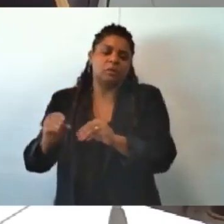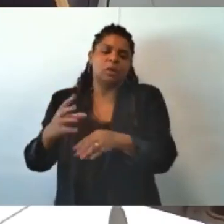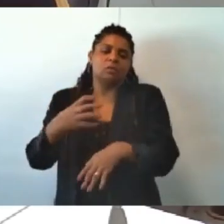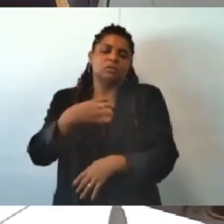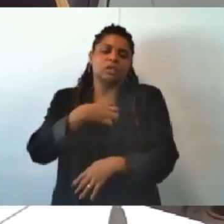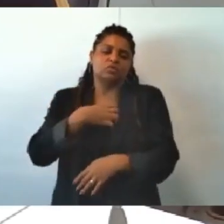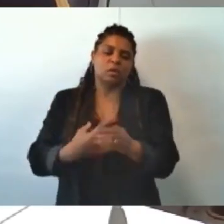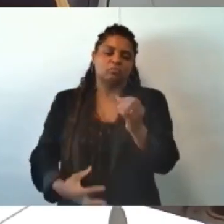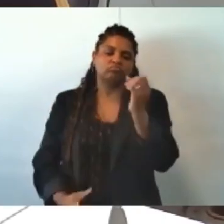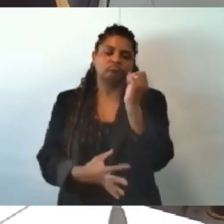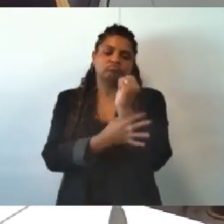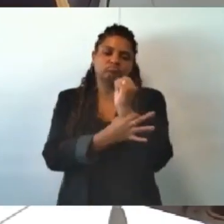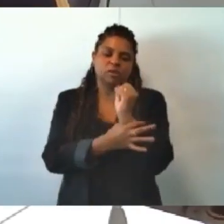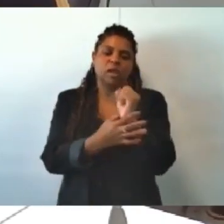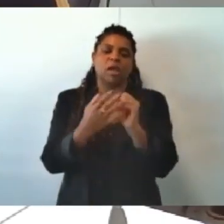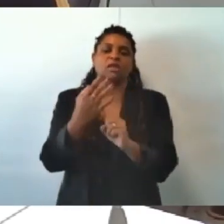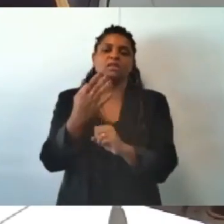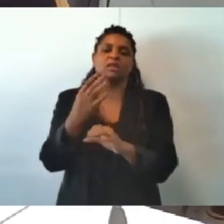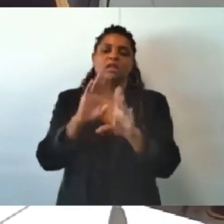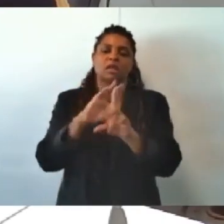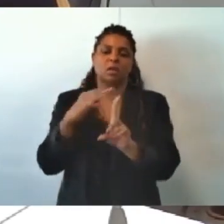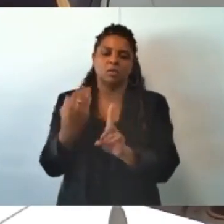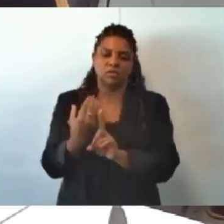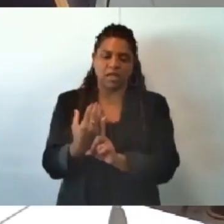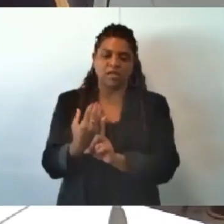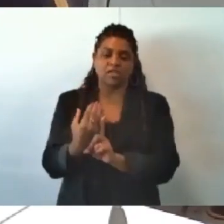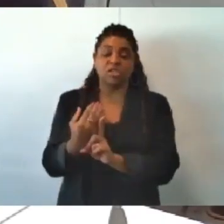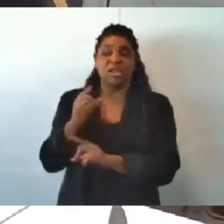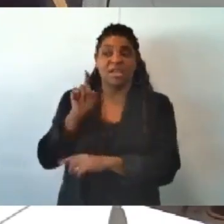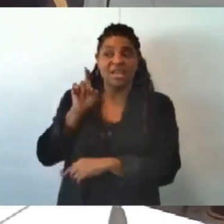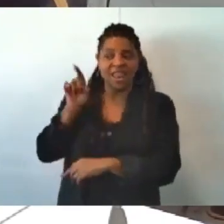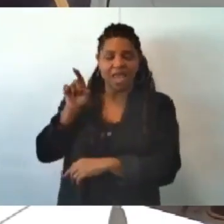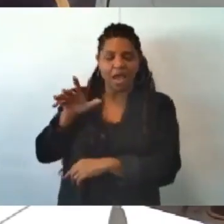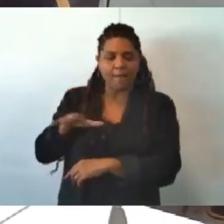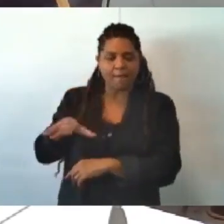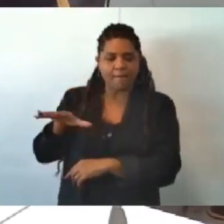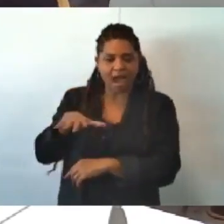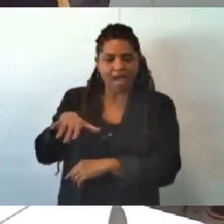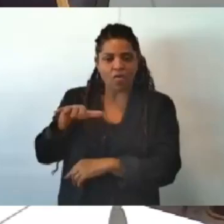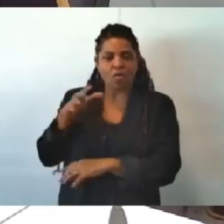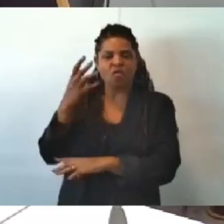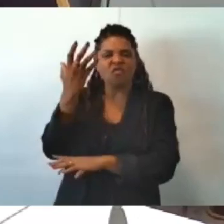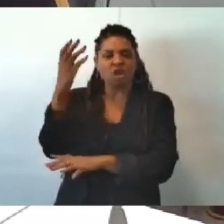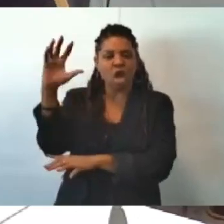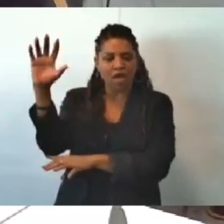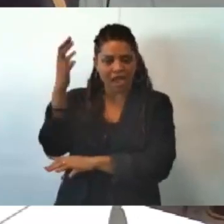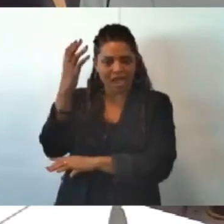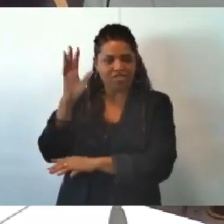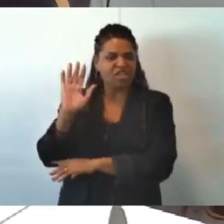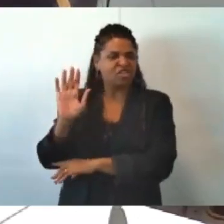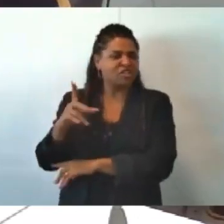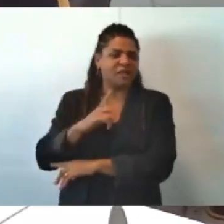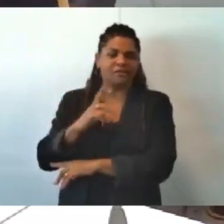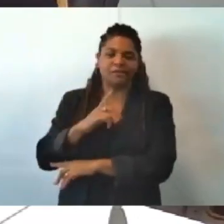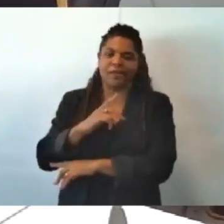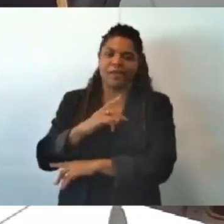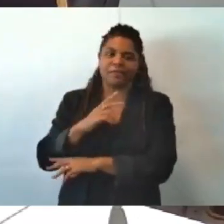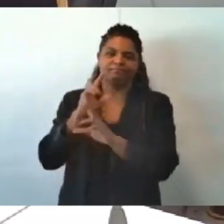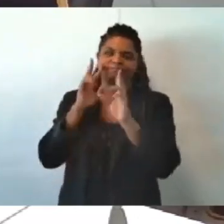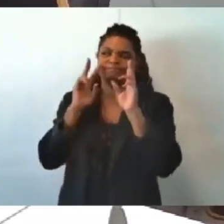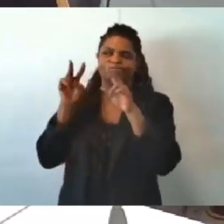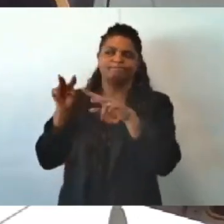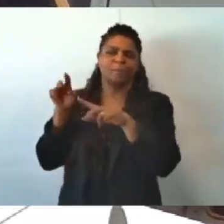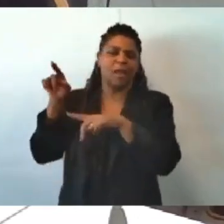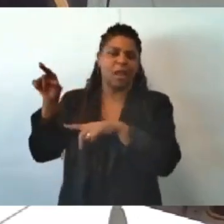porque o bairro Floresta já é um bairro muito visado, é um bairro com vários pontos de apoio. Nós temos albergues, nós temos casa